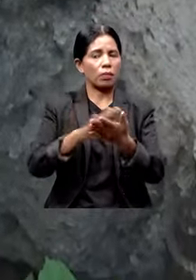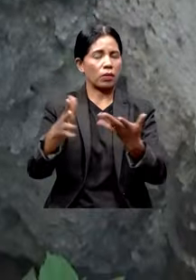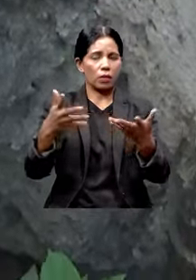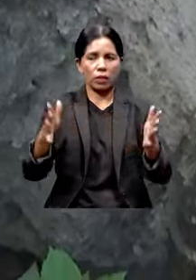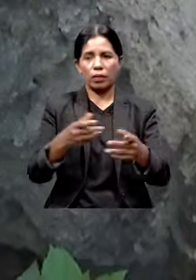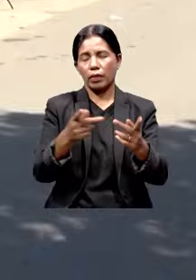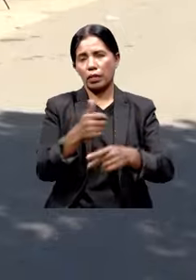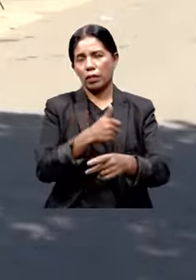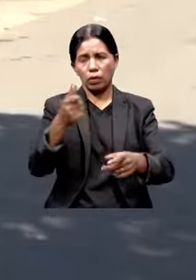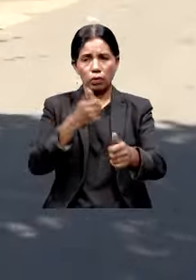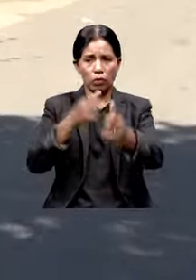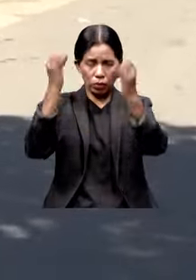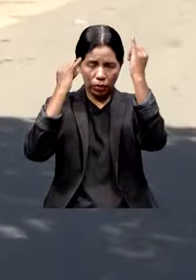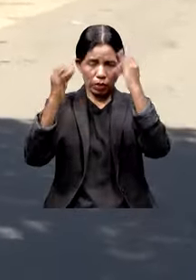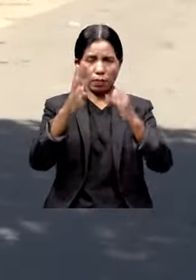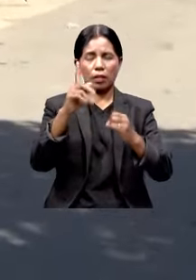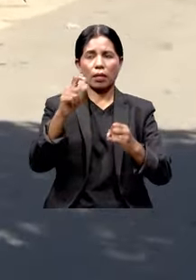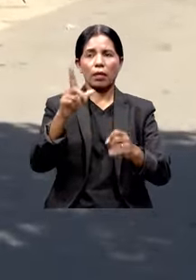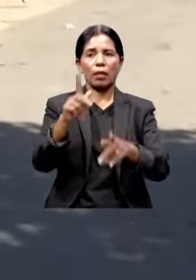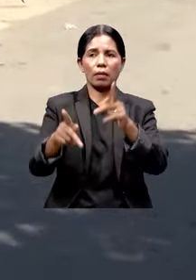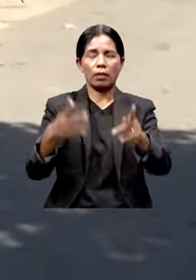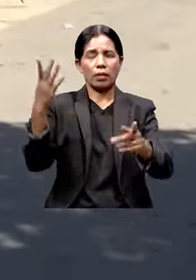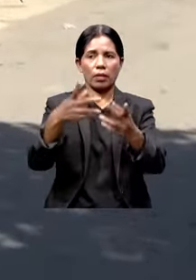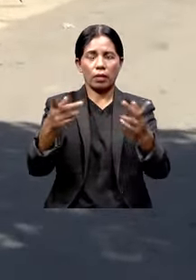parte seluk tuir informasan usi BTLP komunidade ia